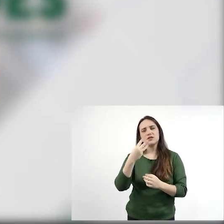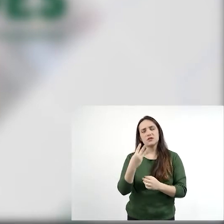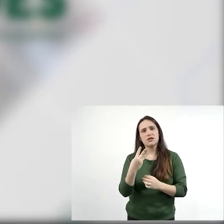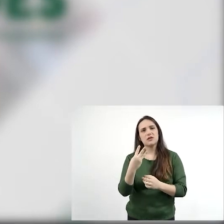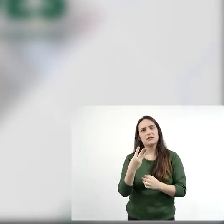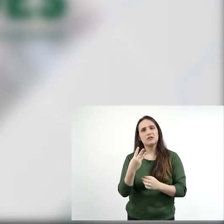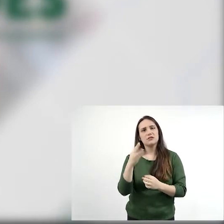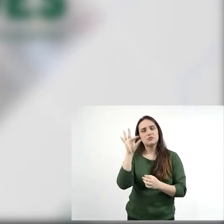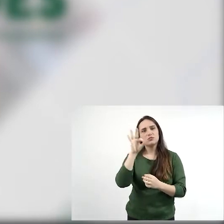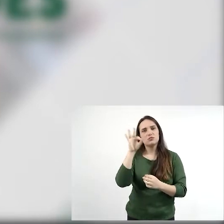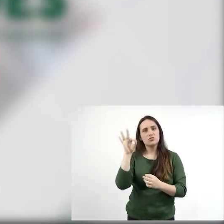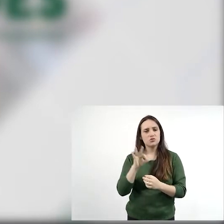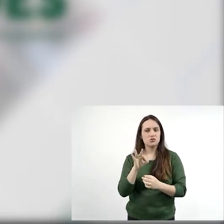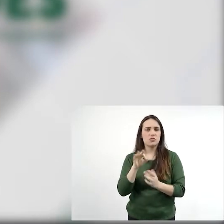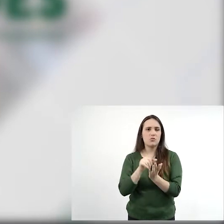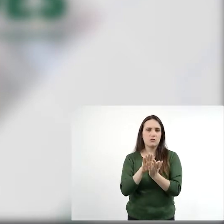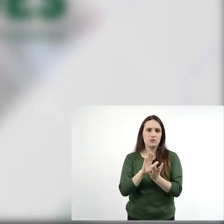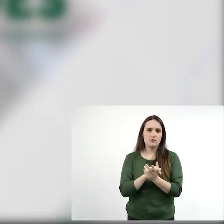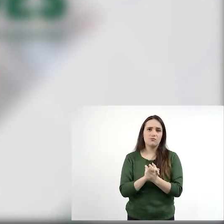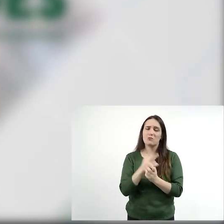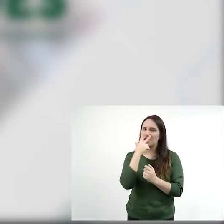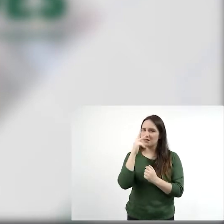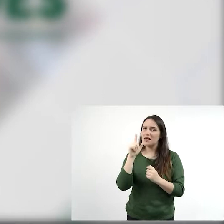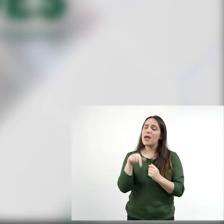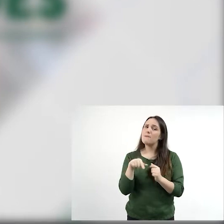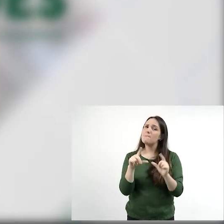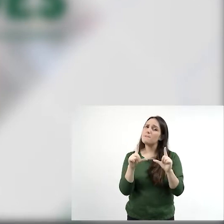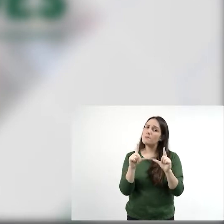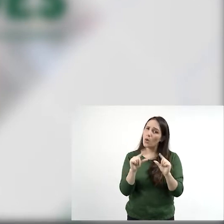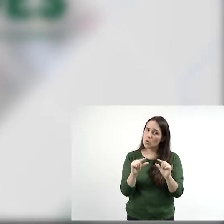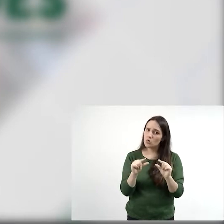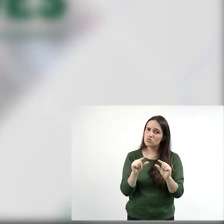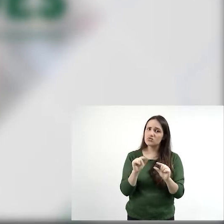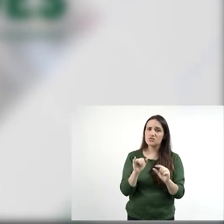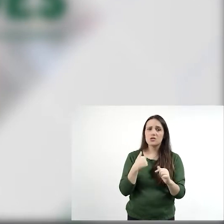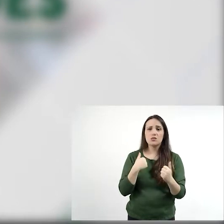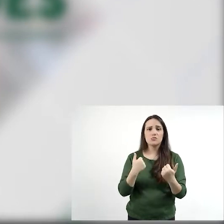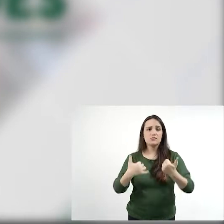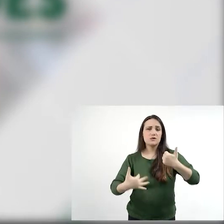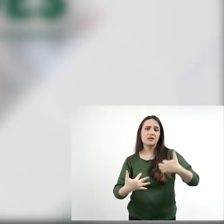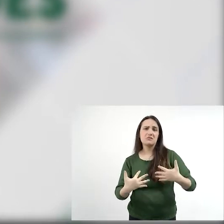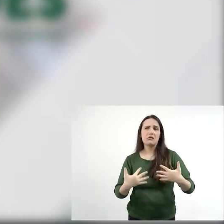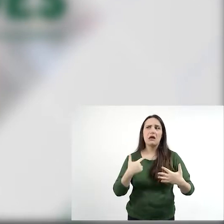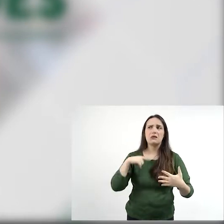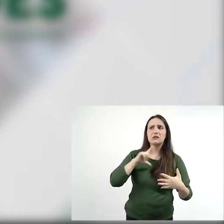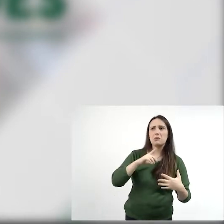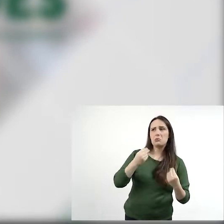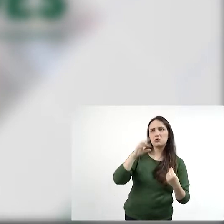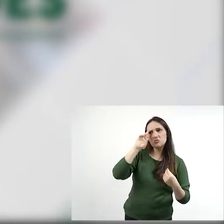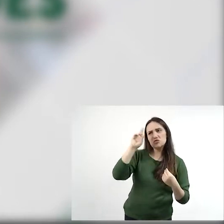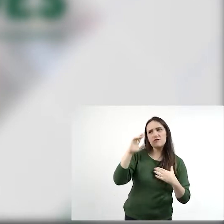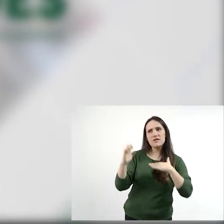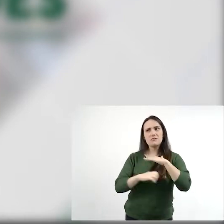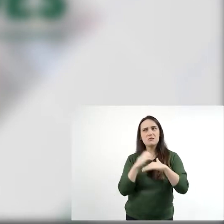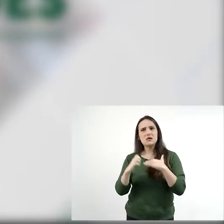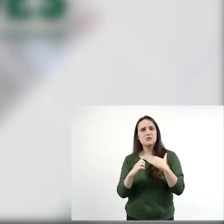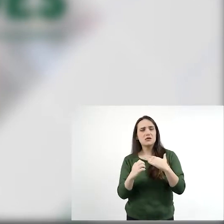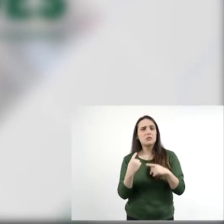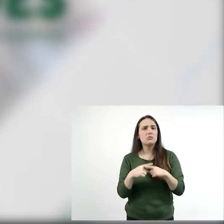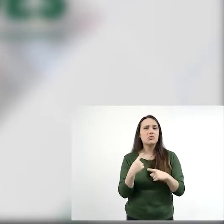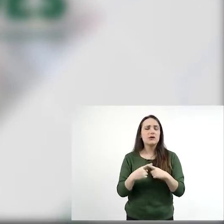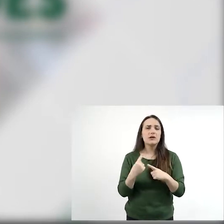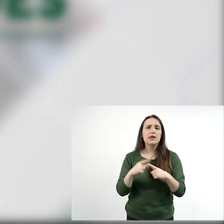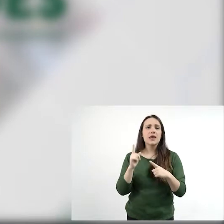Esse percentual, até que ele é pequeno, quando a gente fala da totalidade de empresários e quando a gente diz que a maior parte